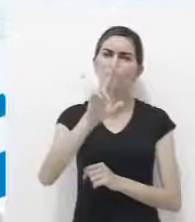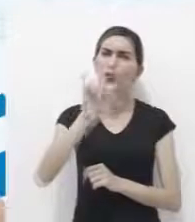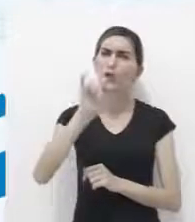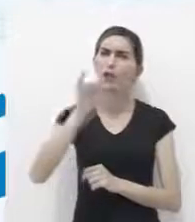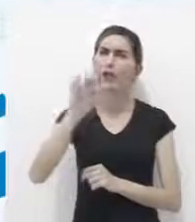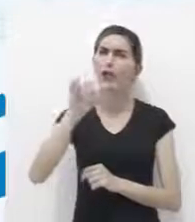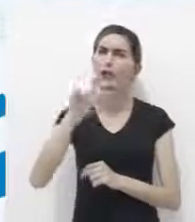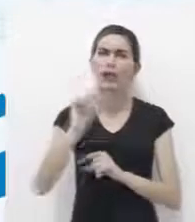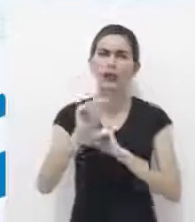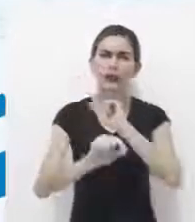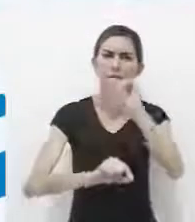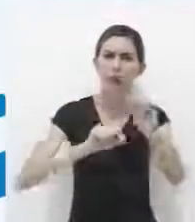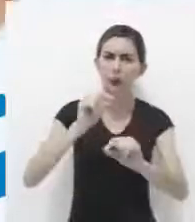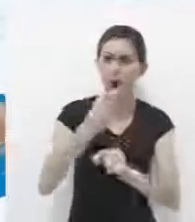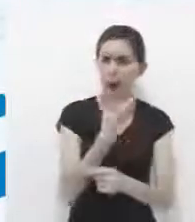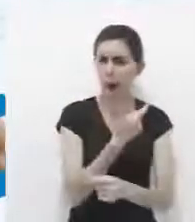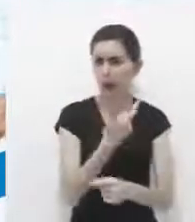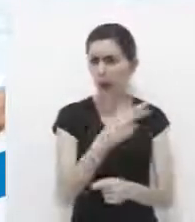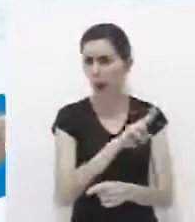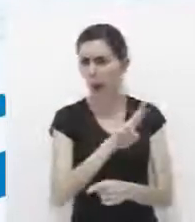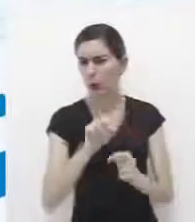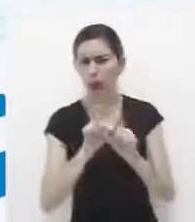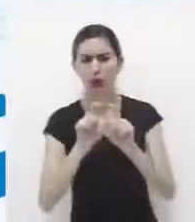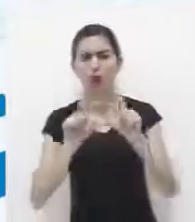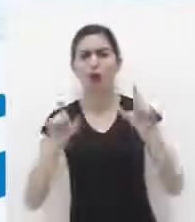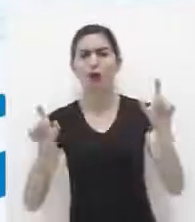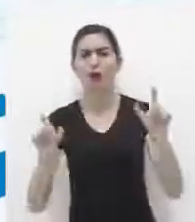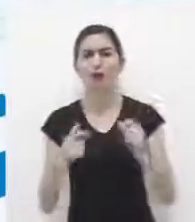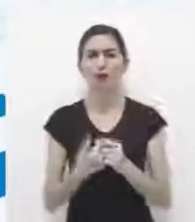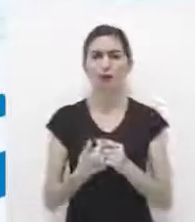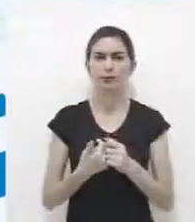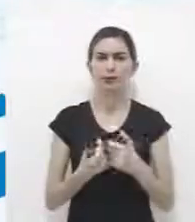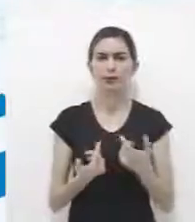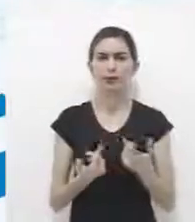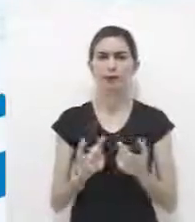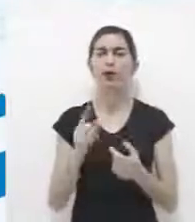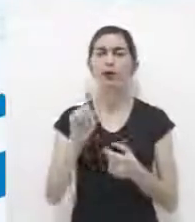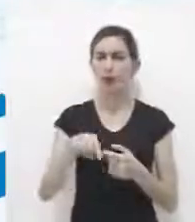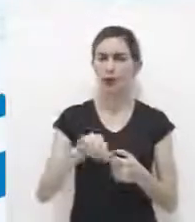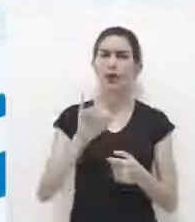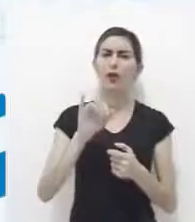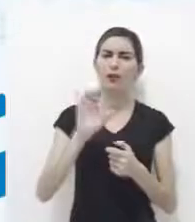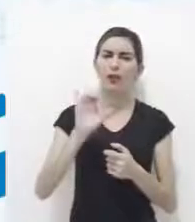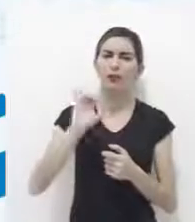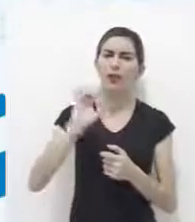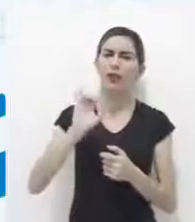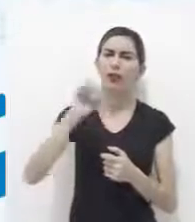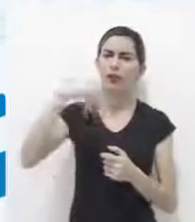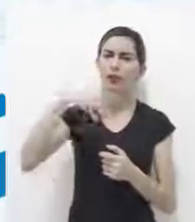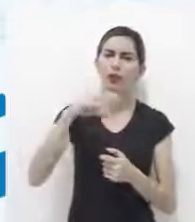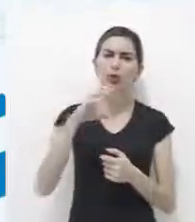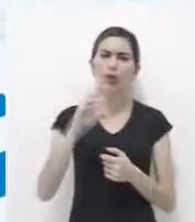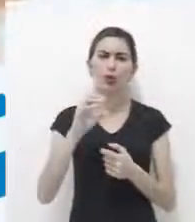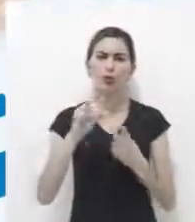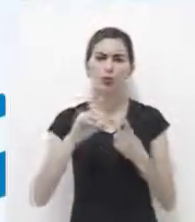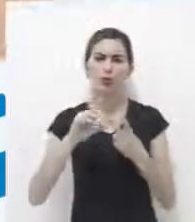incomensurabilidade. É o que, professor? Pois é isso mesmo, cara.